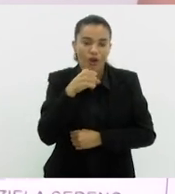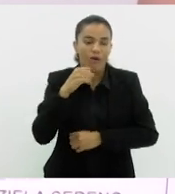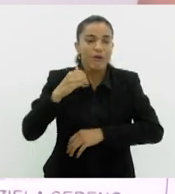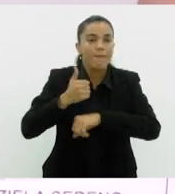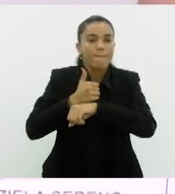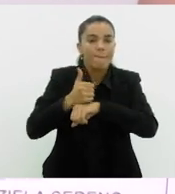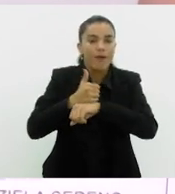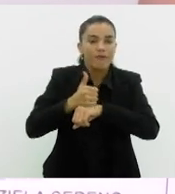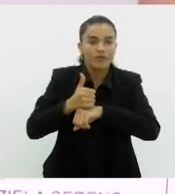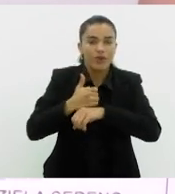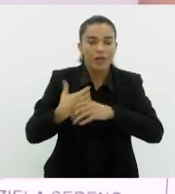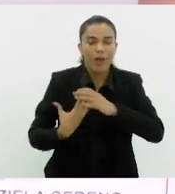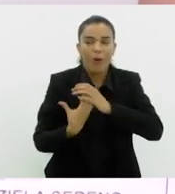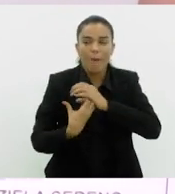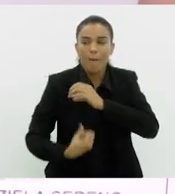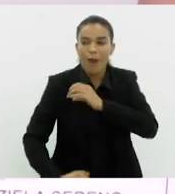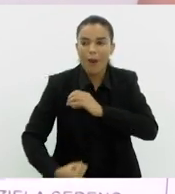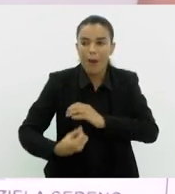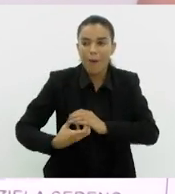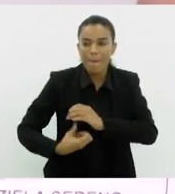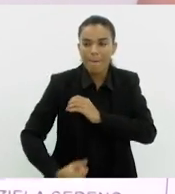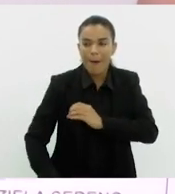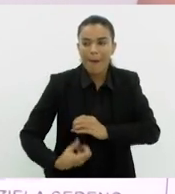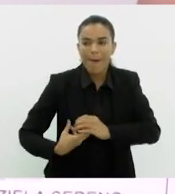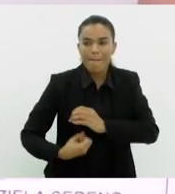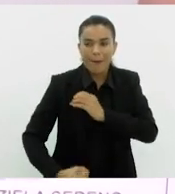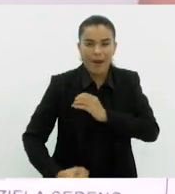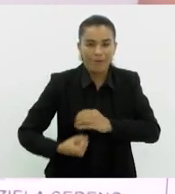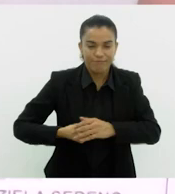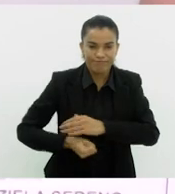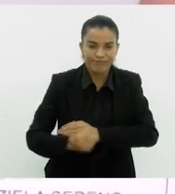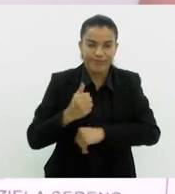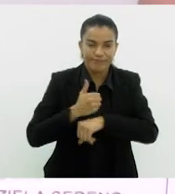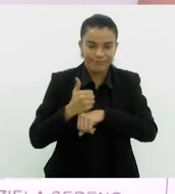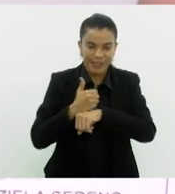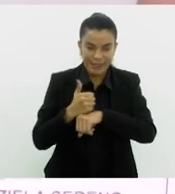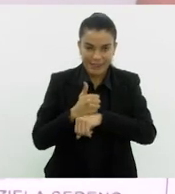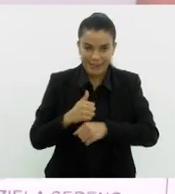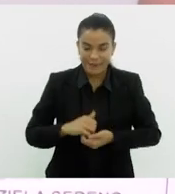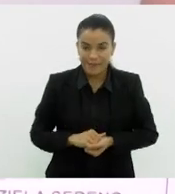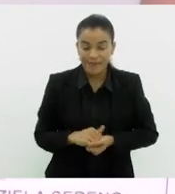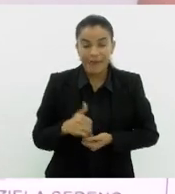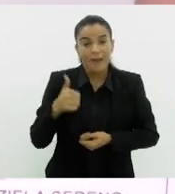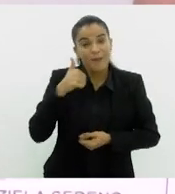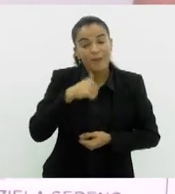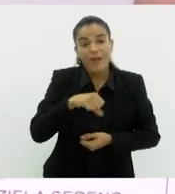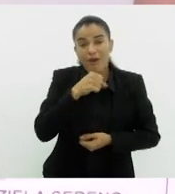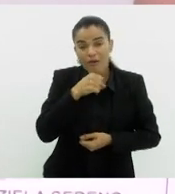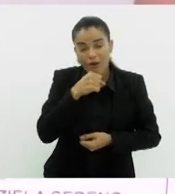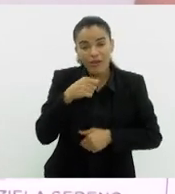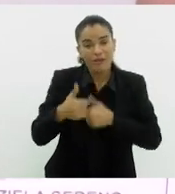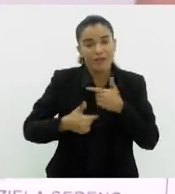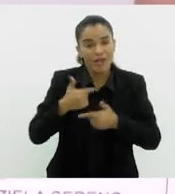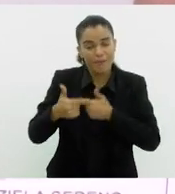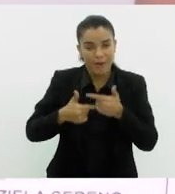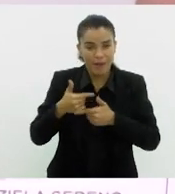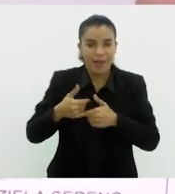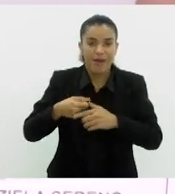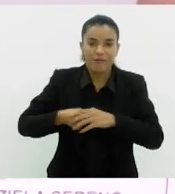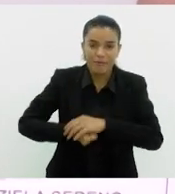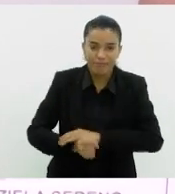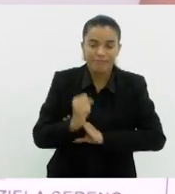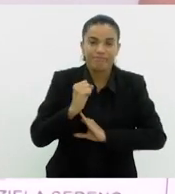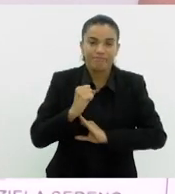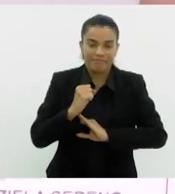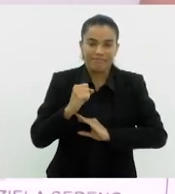Meriti. Estou vendo gente aqui de São João de Meriti, João. E aí, a minha avó era uma parteira e ela sempre tratava a